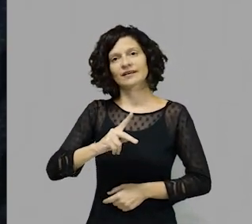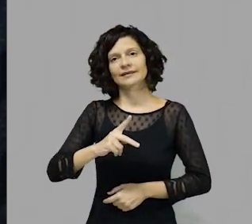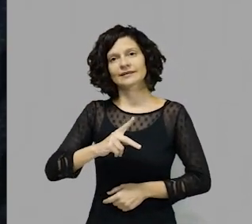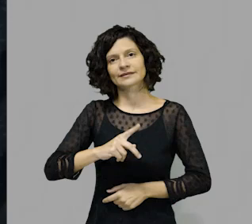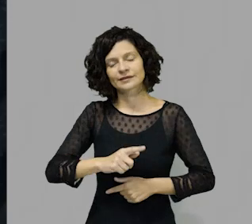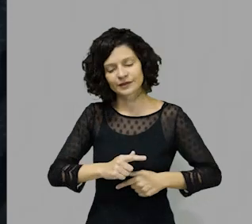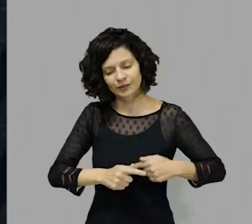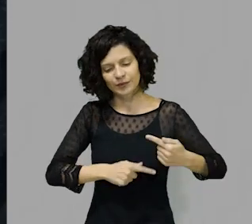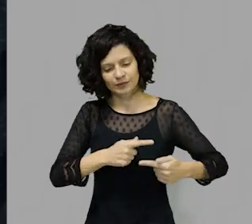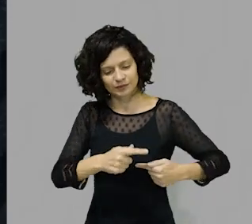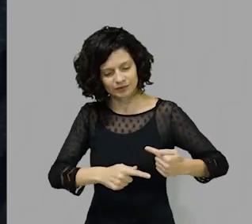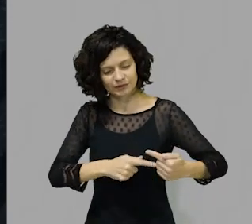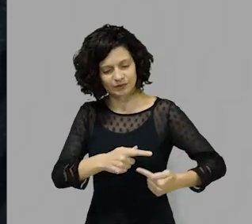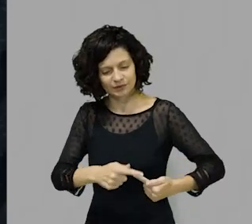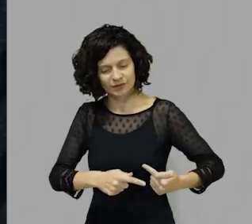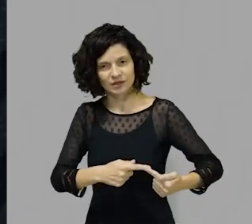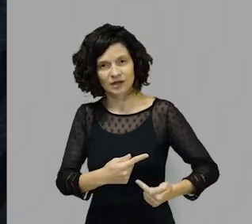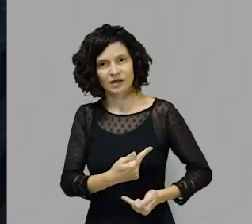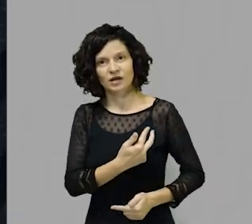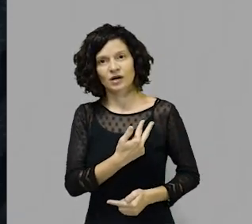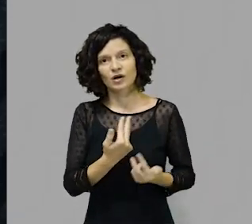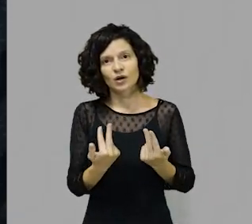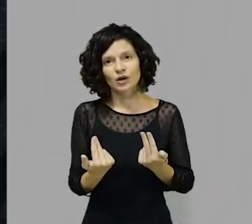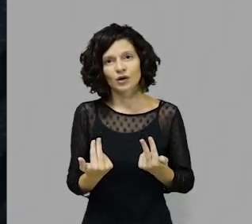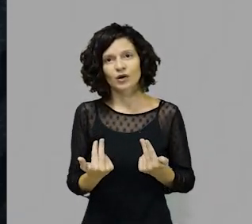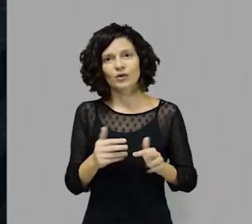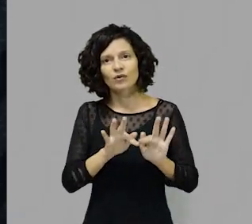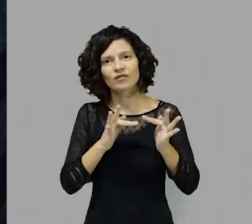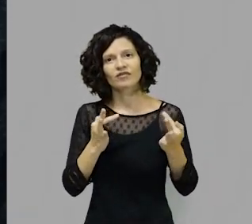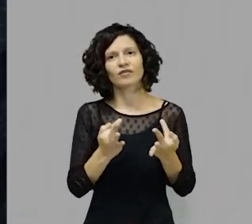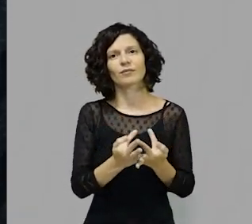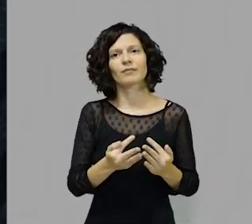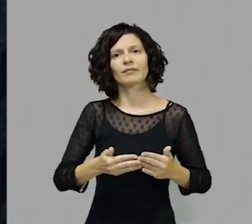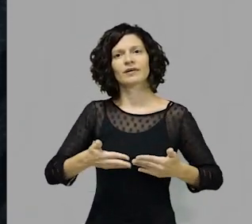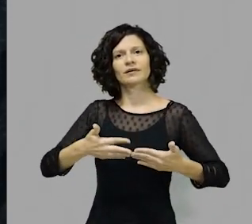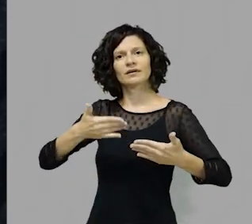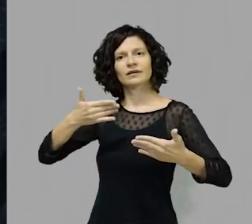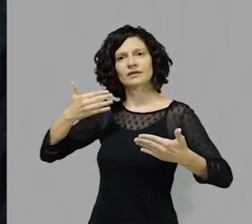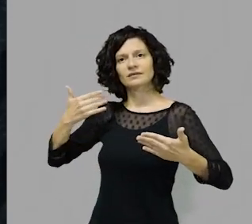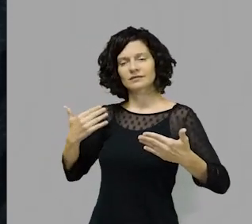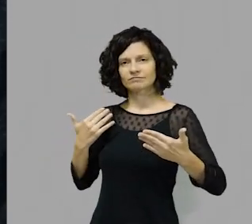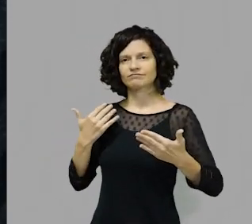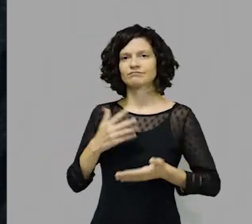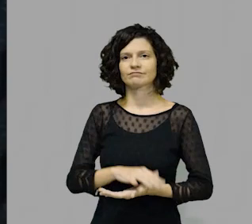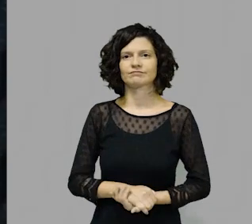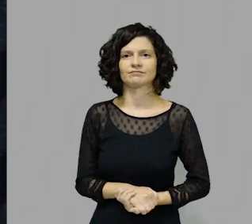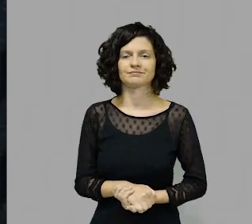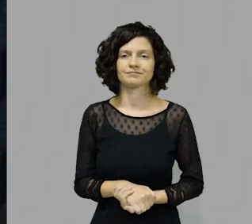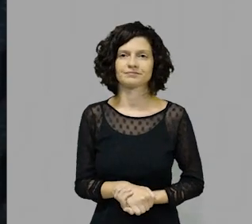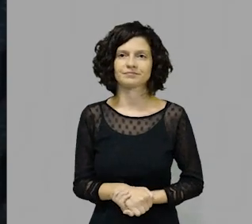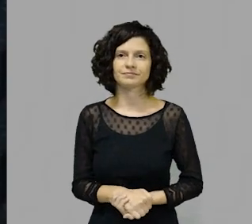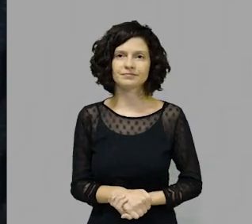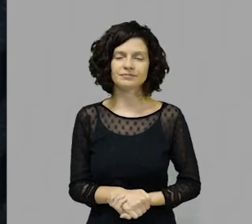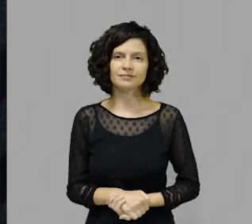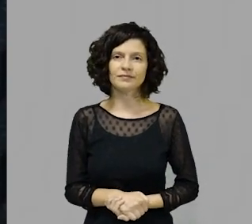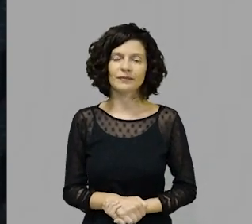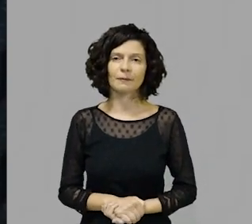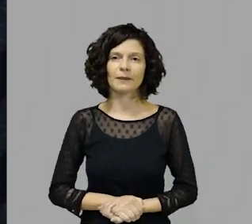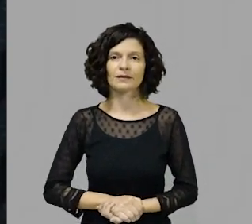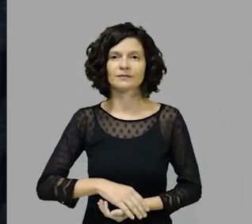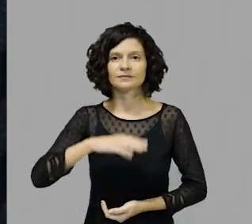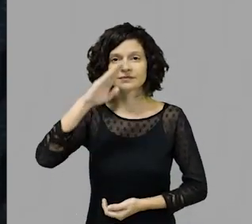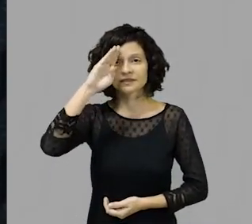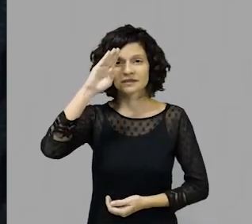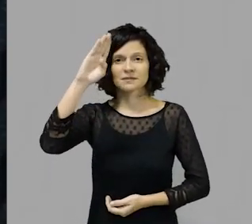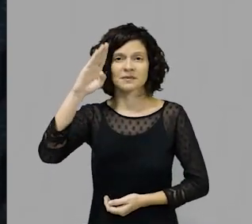ocupar, continuam reproduzindo na socialização dessa criança esses ideais de pobreza. E a sua principal característica vai ser